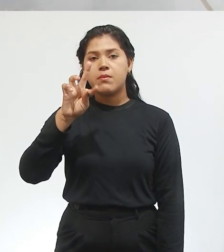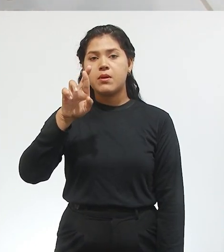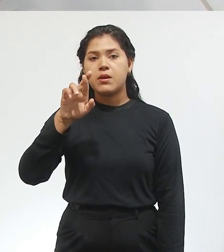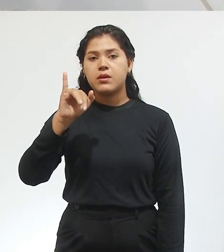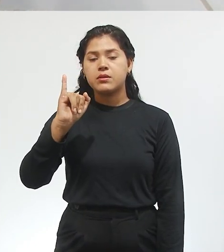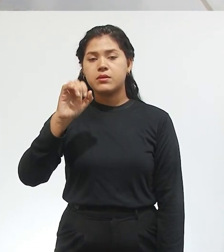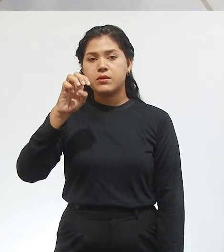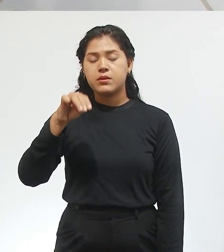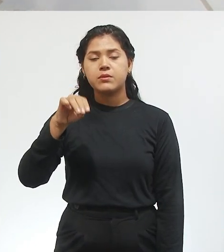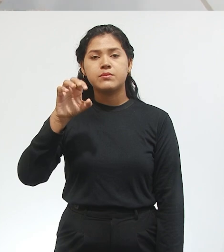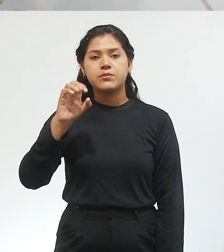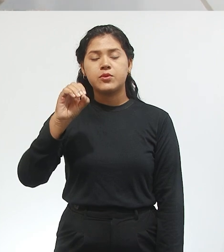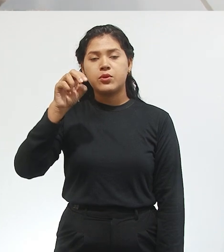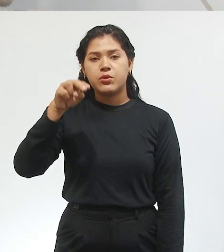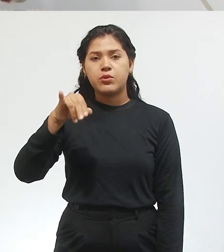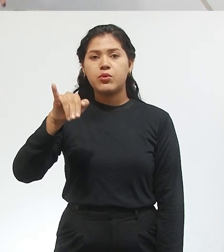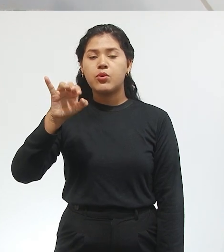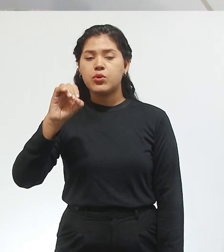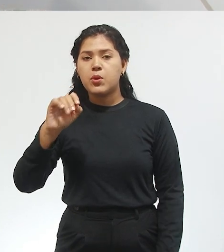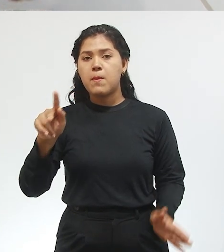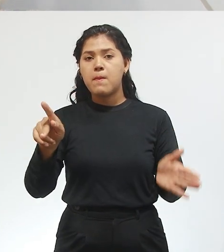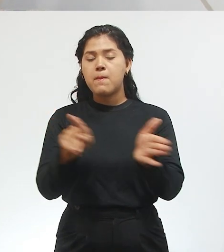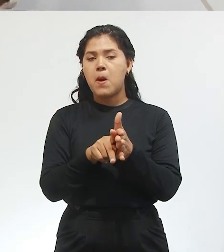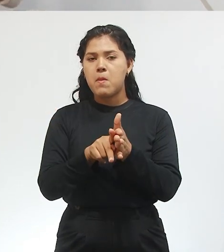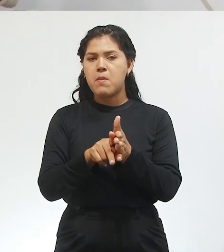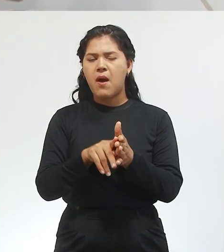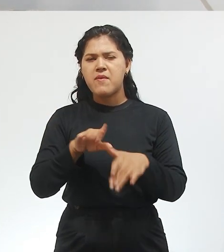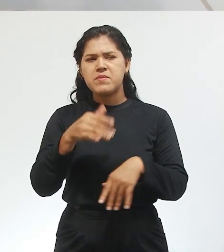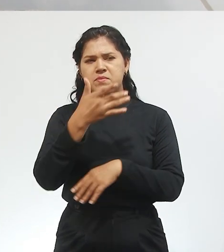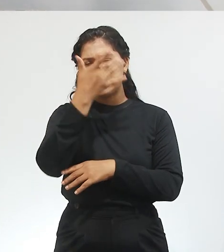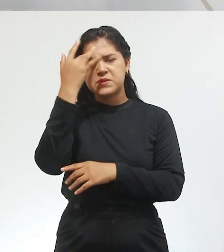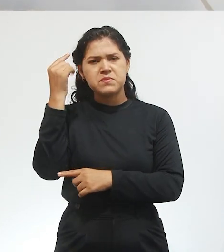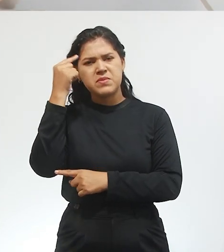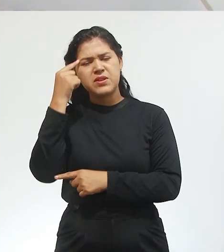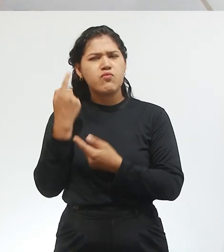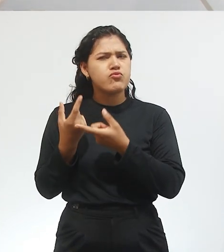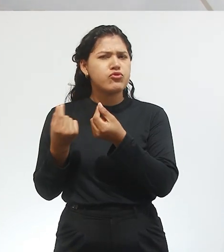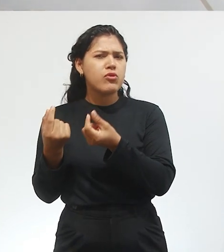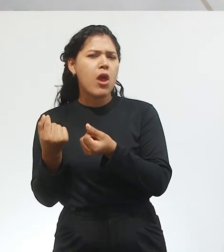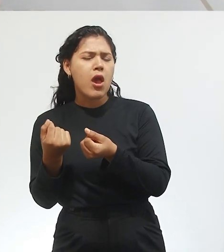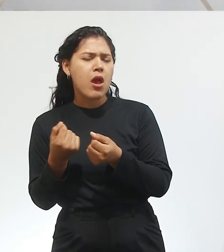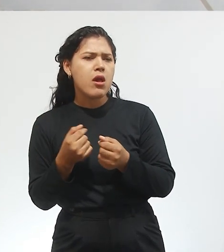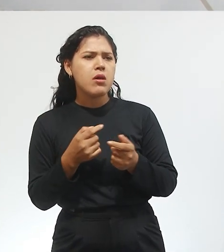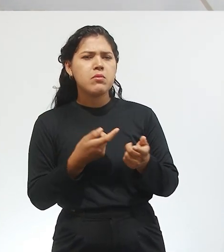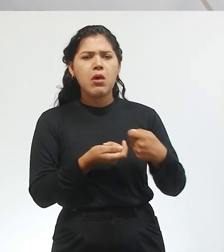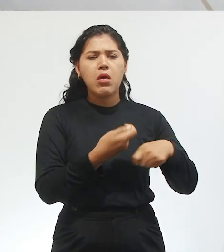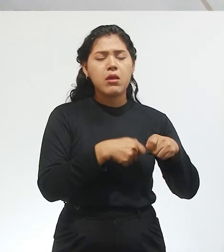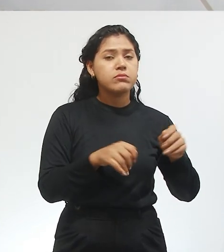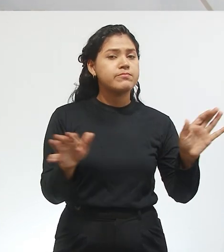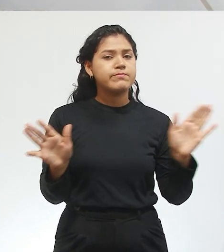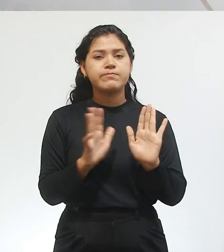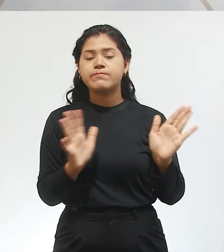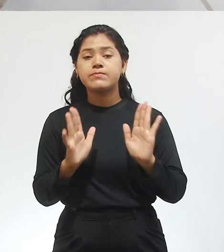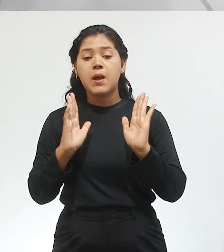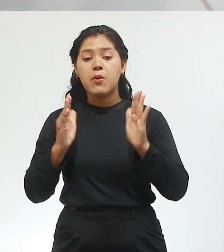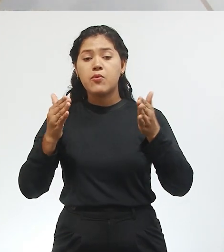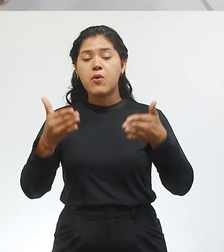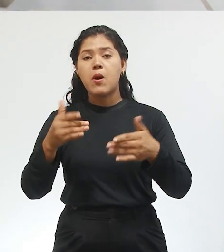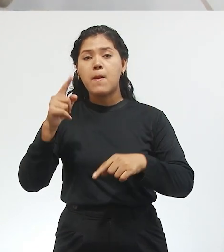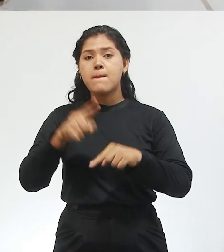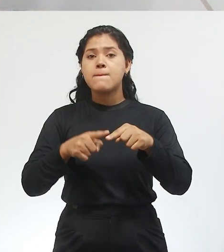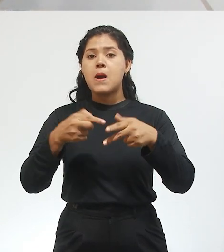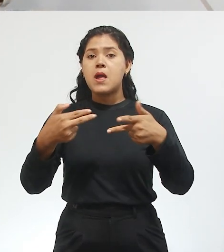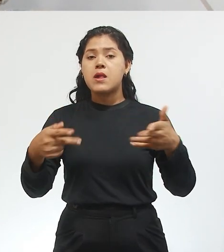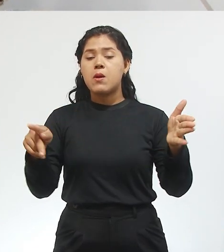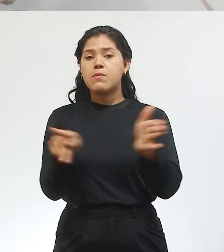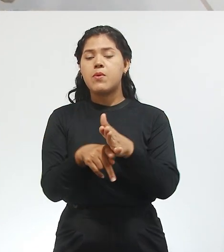esqueçam, tá? Às vezes vai pensar, a riqueza da empresa, é a macroeconômica. Não, gente, é o patrimônio. E esse patrimônio ele é